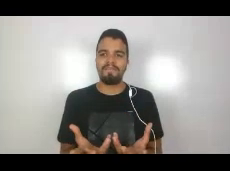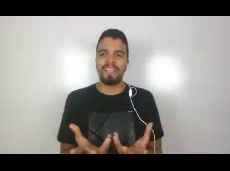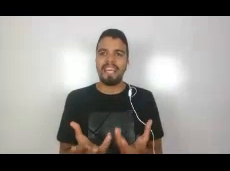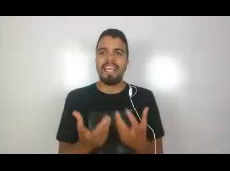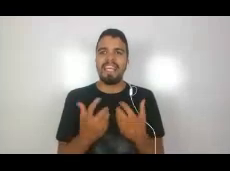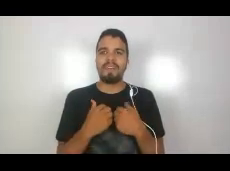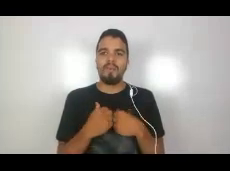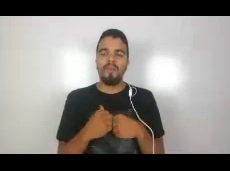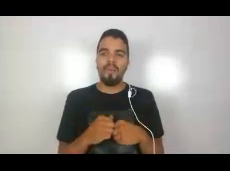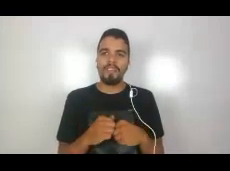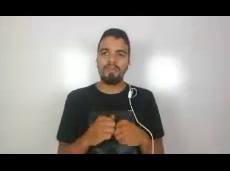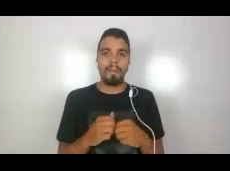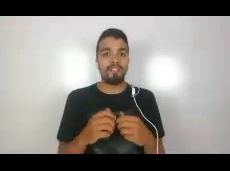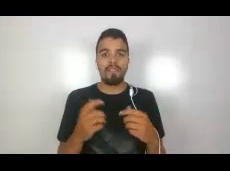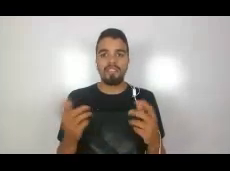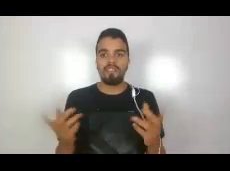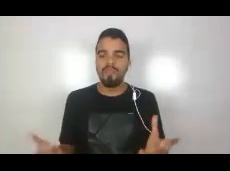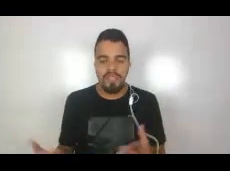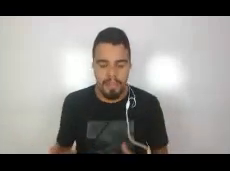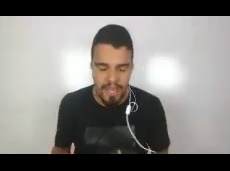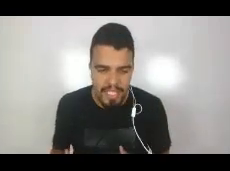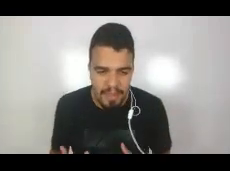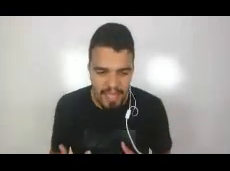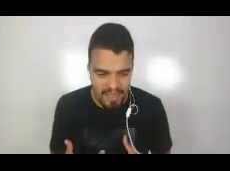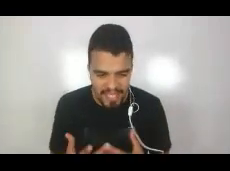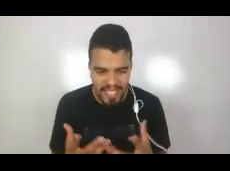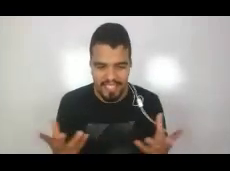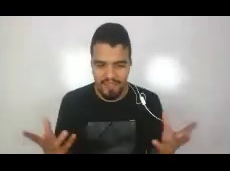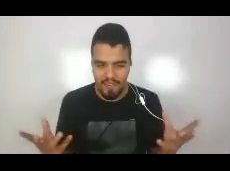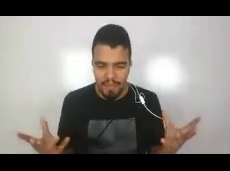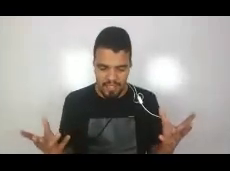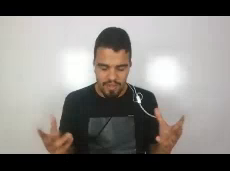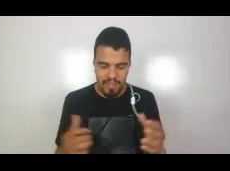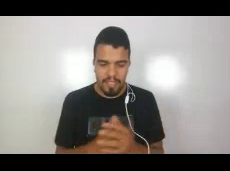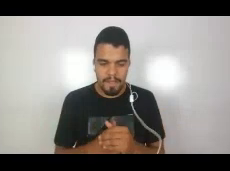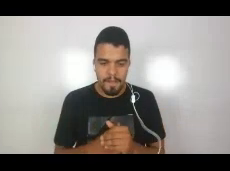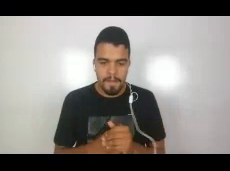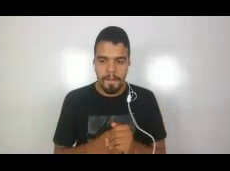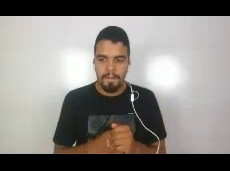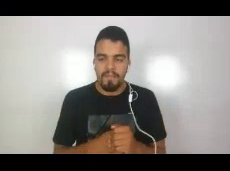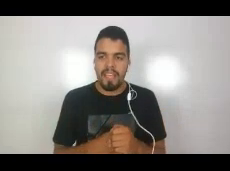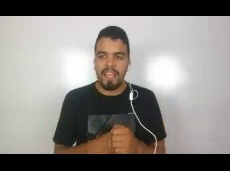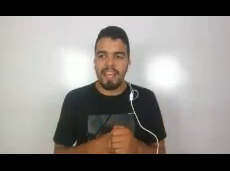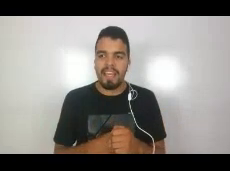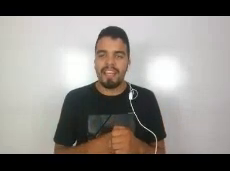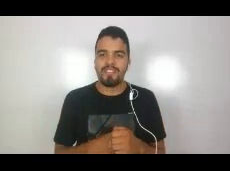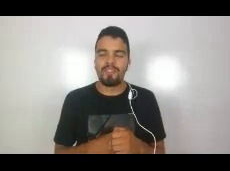informação. Então, como que uma pessoa surda, por exemplo, ela vai ter as informações